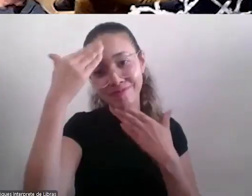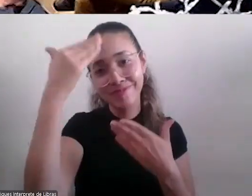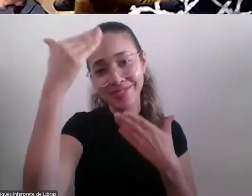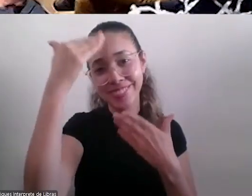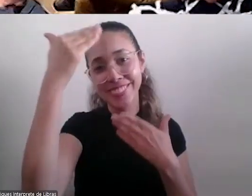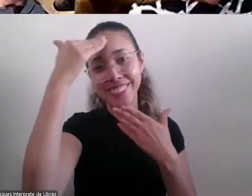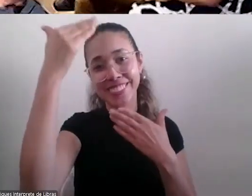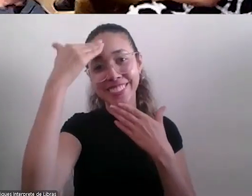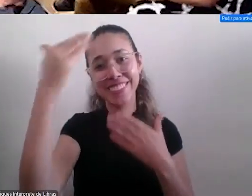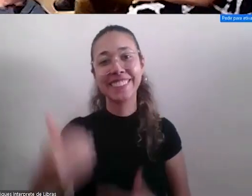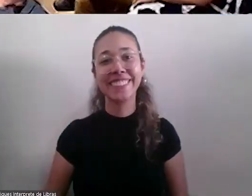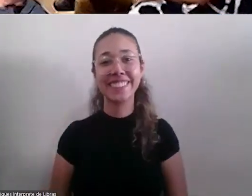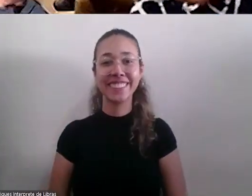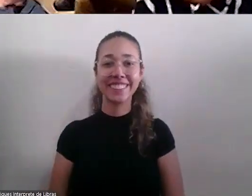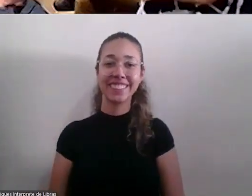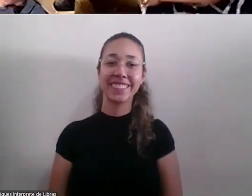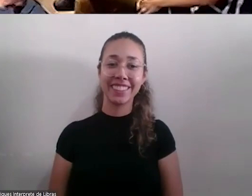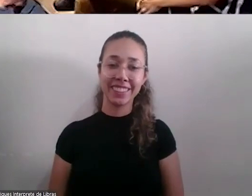obrigada.